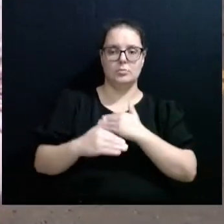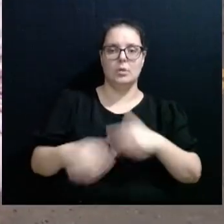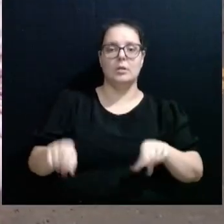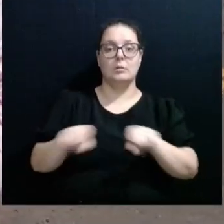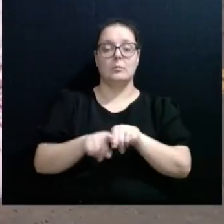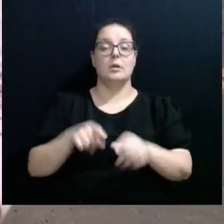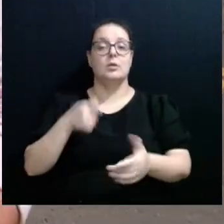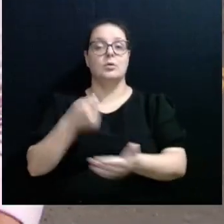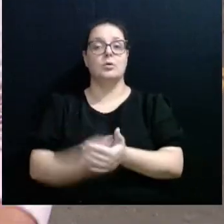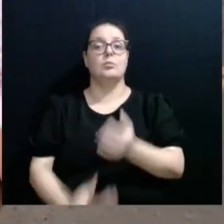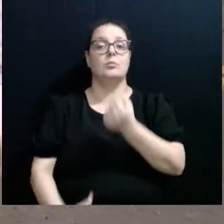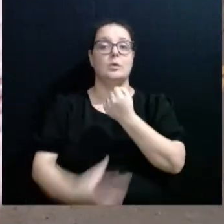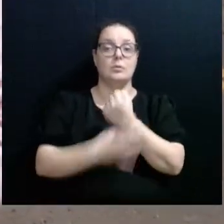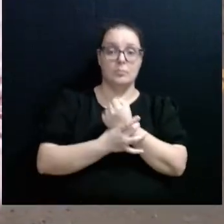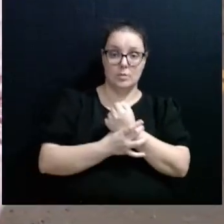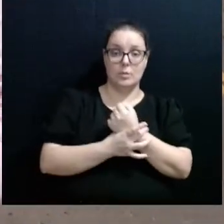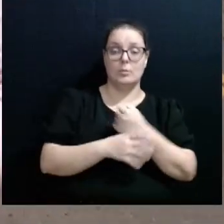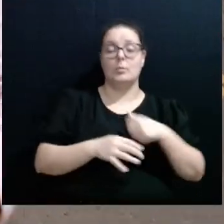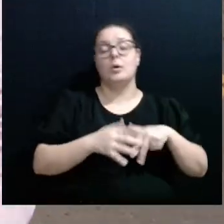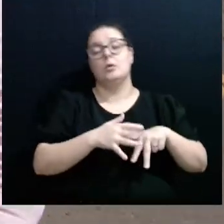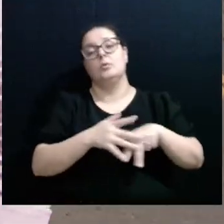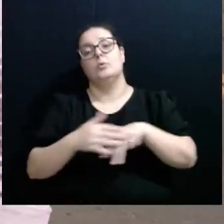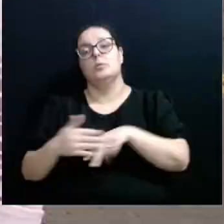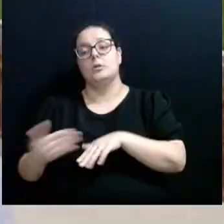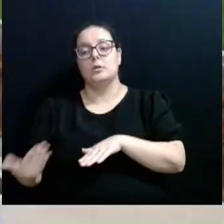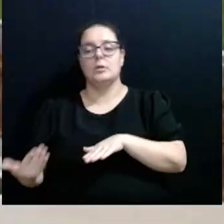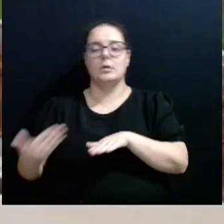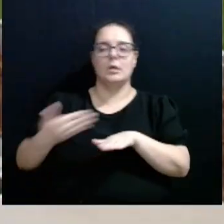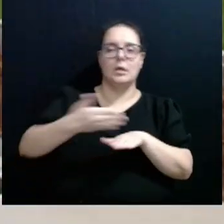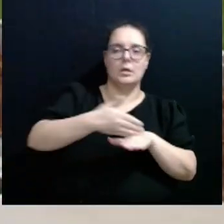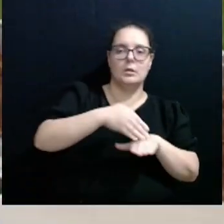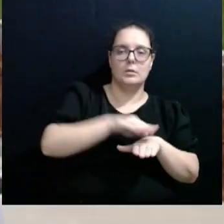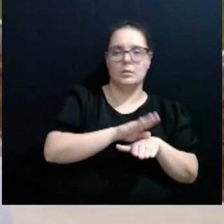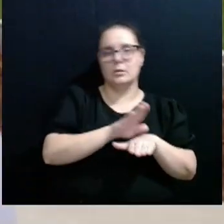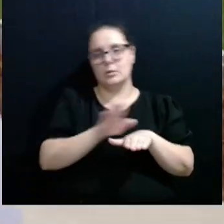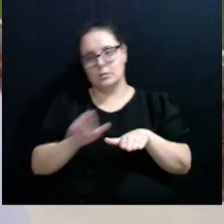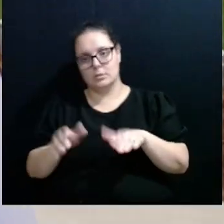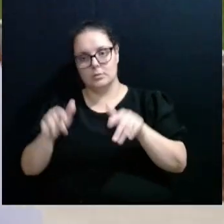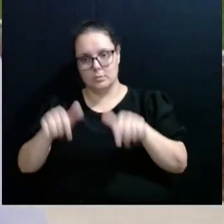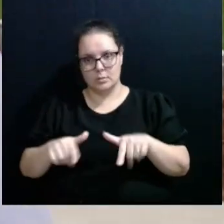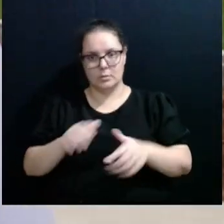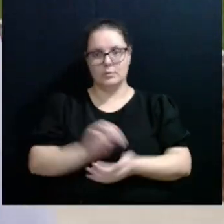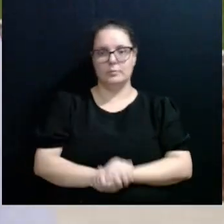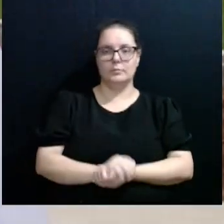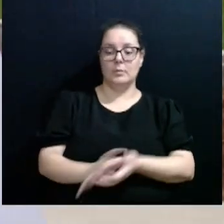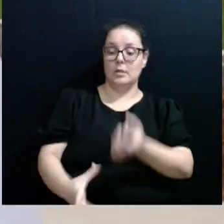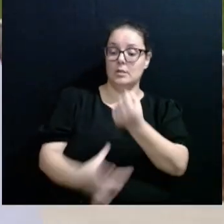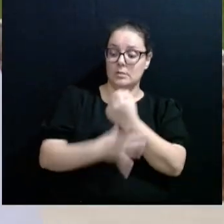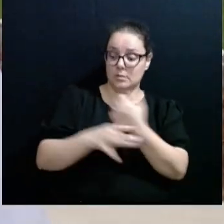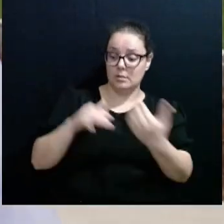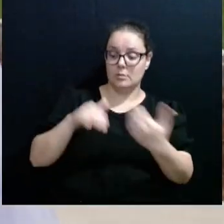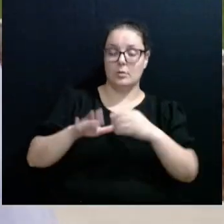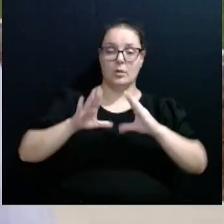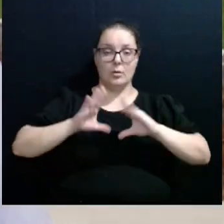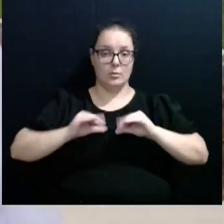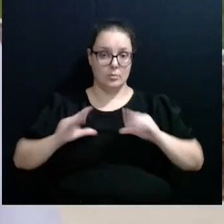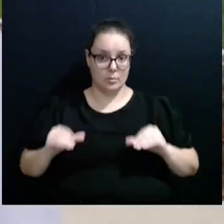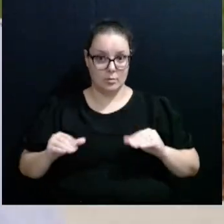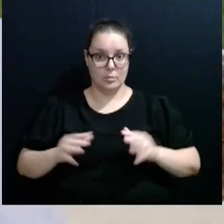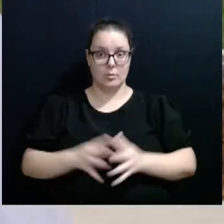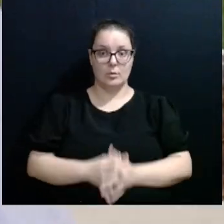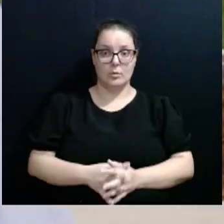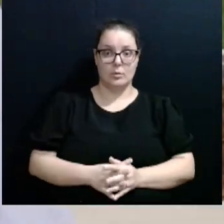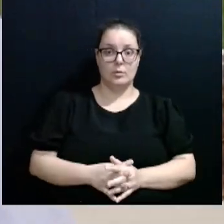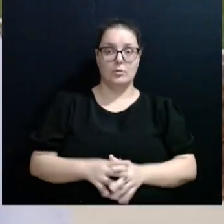segurança para os passageiros que embarcam e desembarcam aqui no local. Segurança no trânsito, conforto, comodidade, tudo